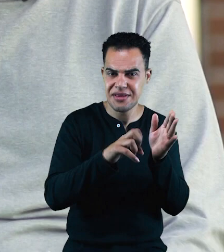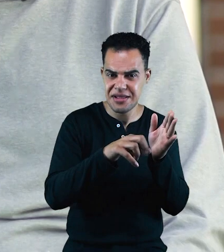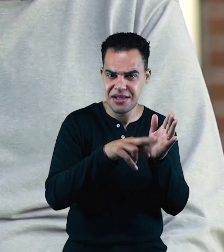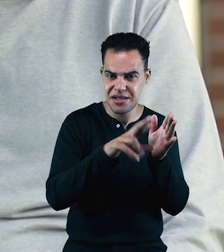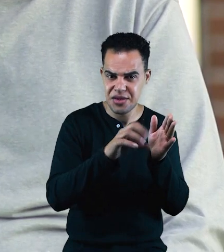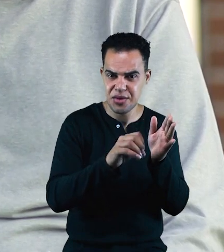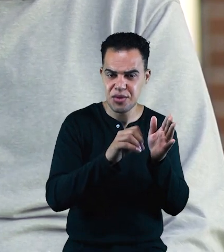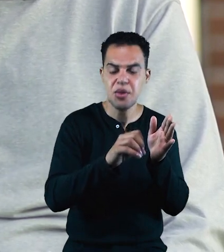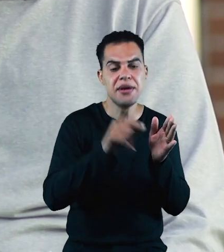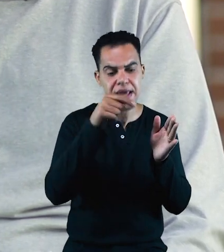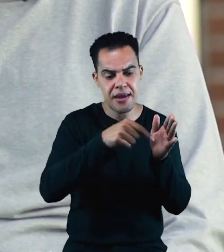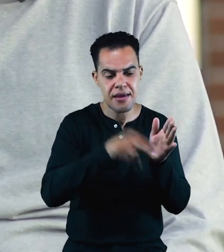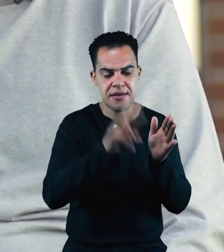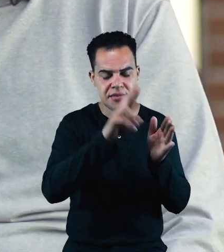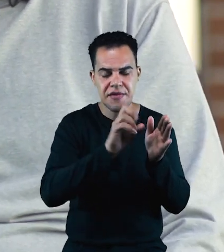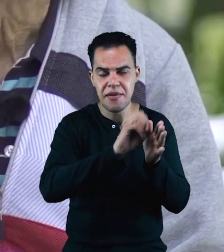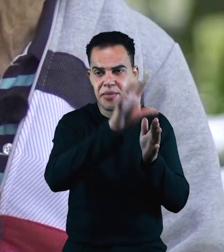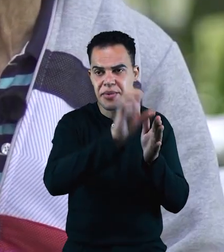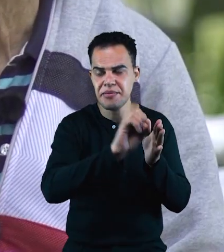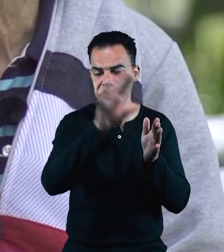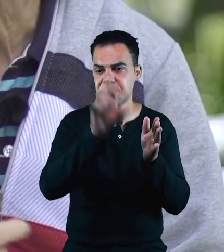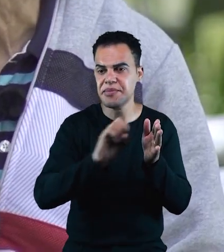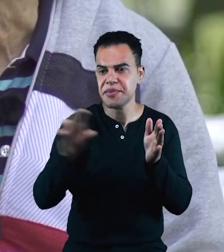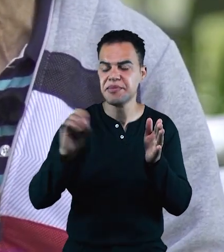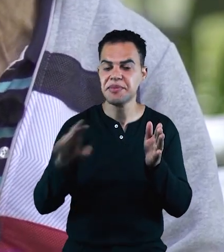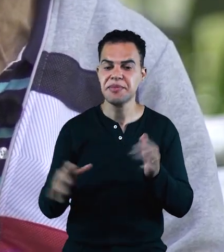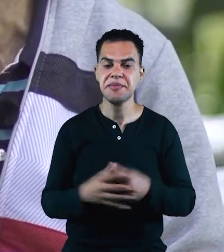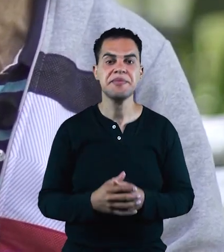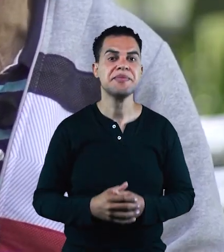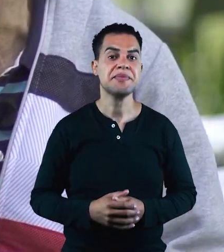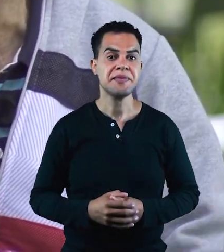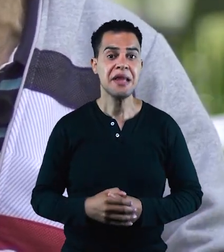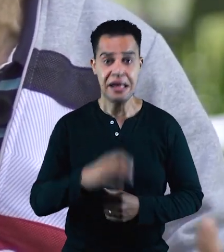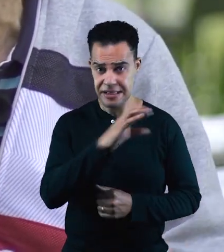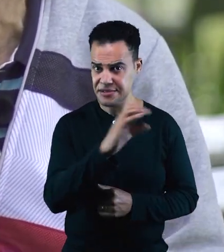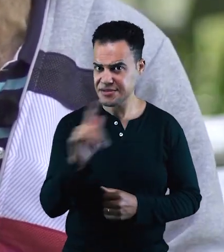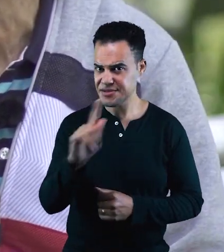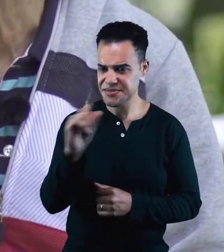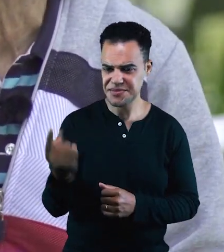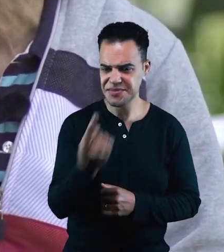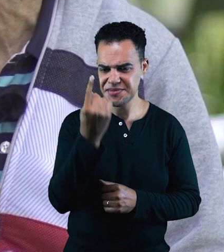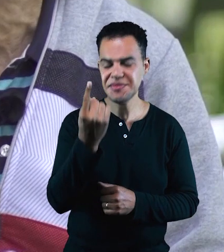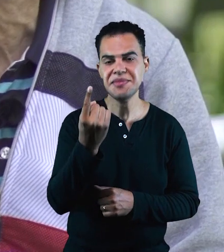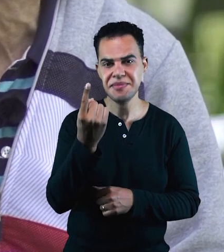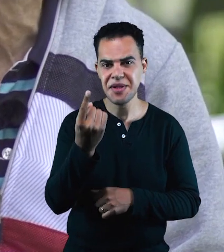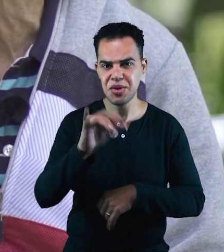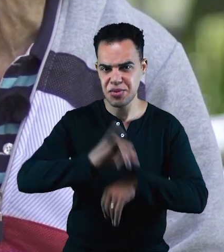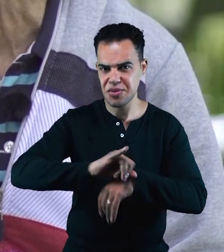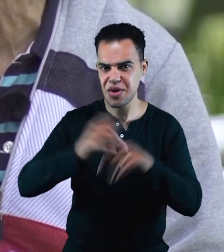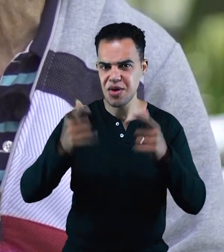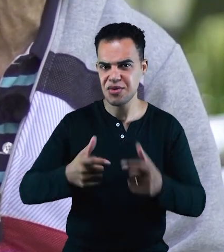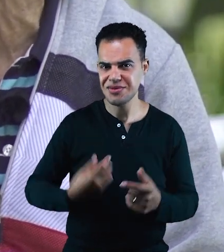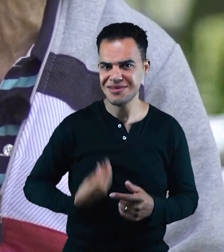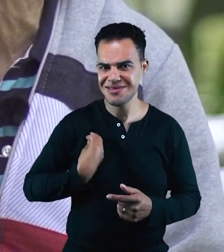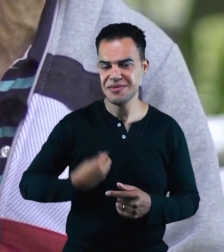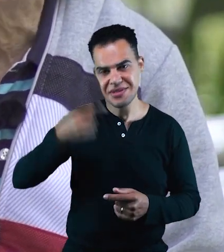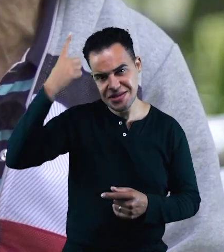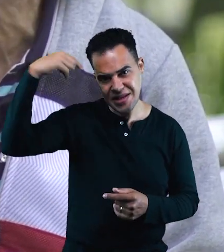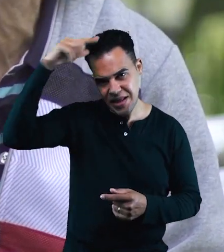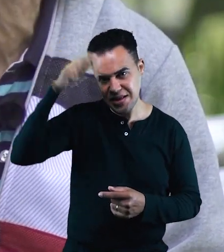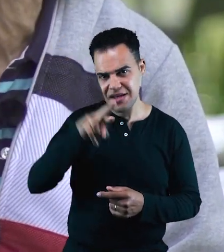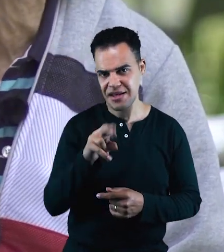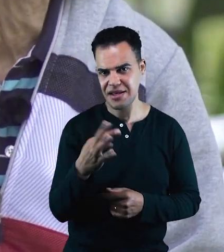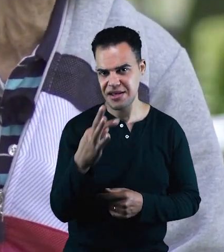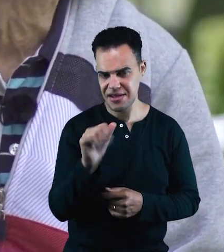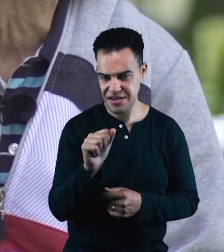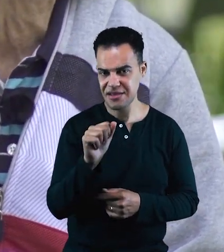transmitia o telegrama todo para esses lugares. Cantagalo tem o primeiro distrito, que é onde nós estamos. Tem o segundo distrito, que é Santa Rita da